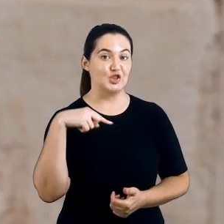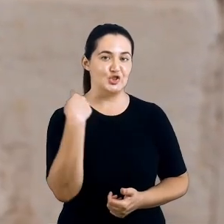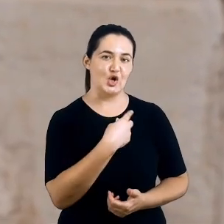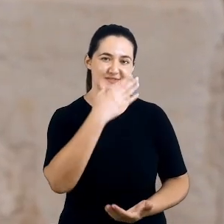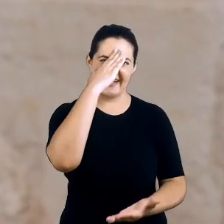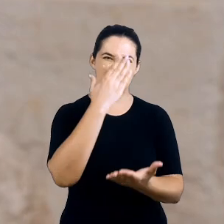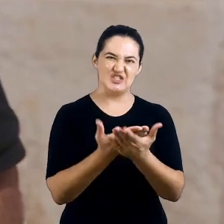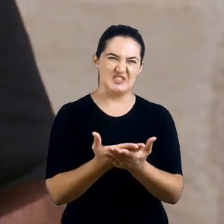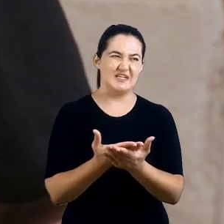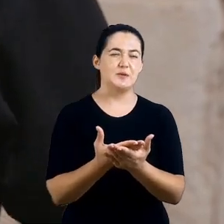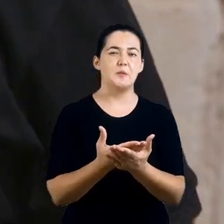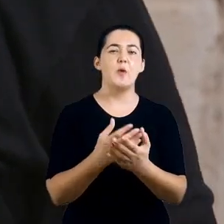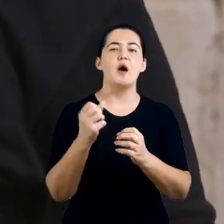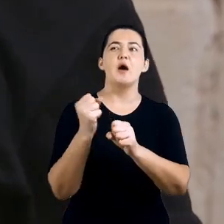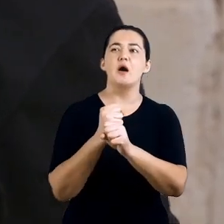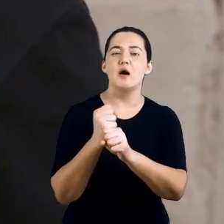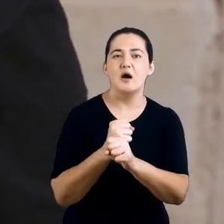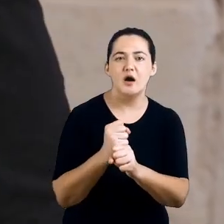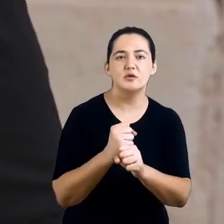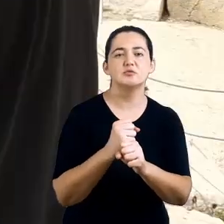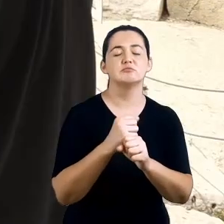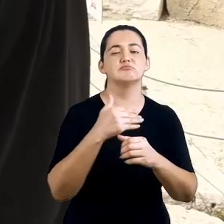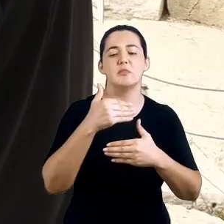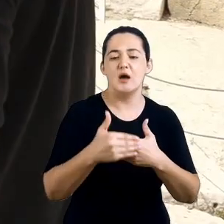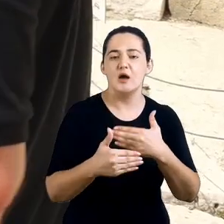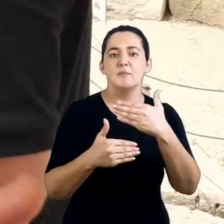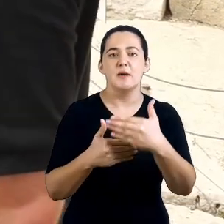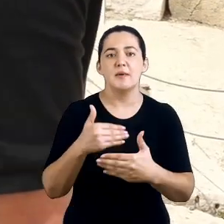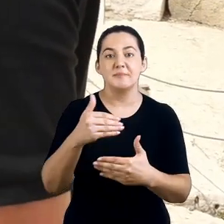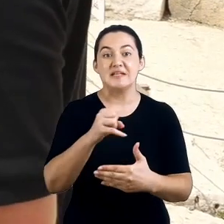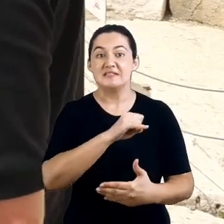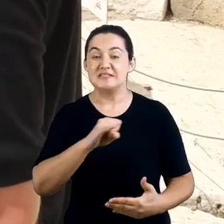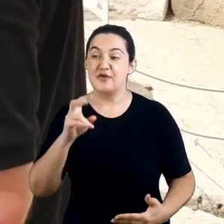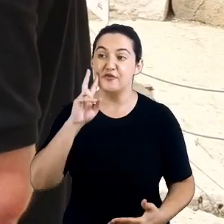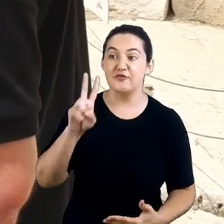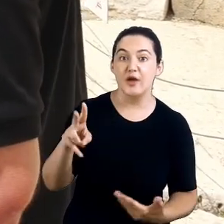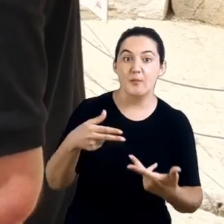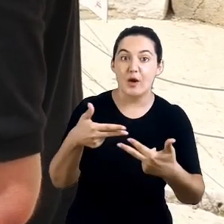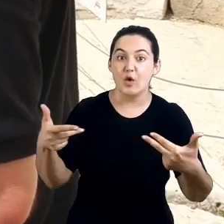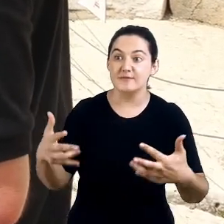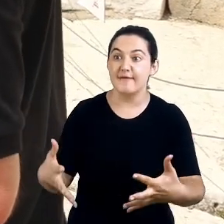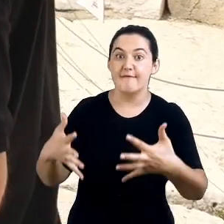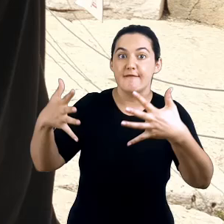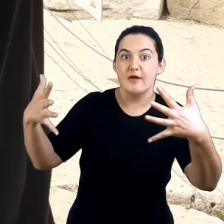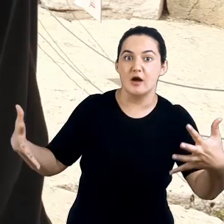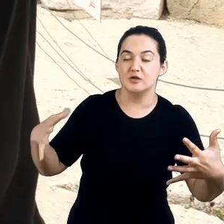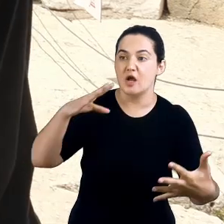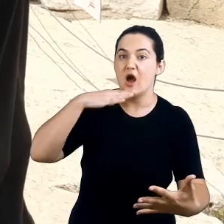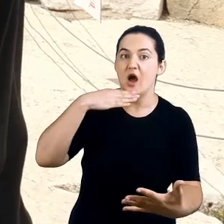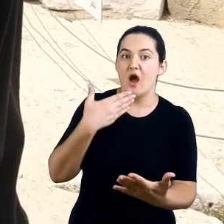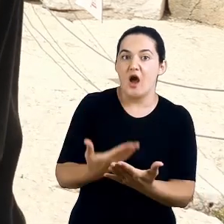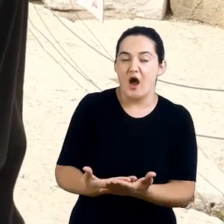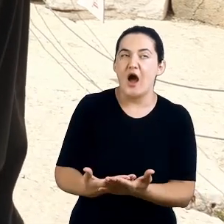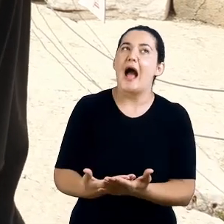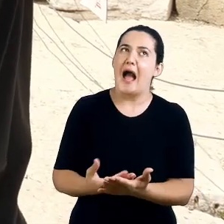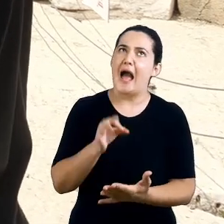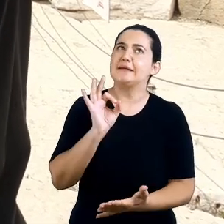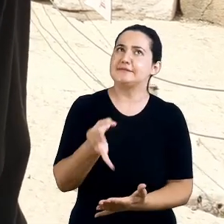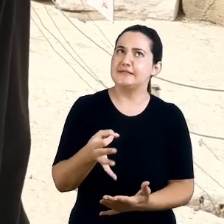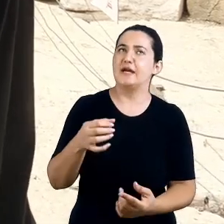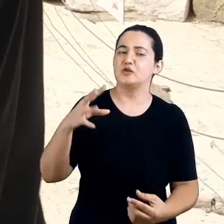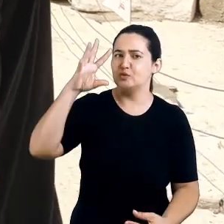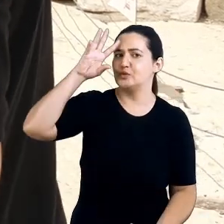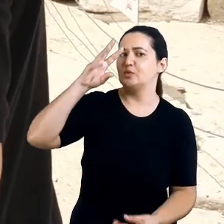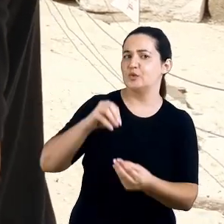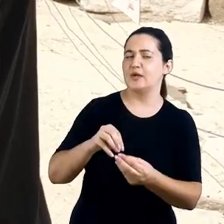que acreditamos durante muitas, muitas décadas é que se víssemos algo grande e impressionante em Jerusalém, deveria ser